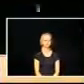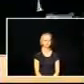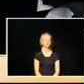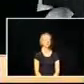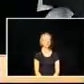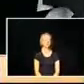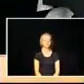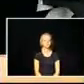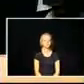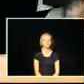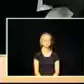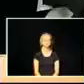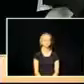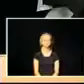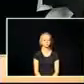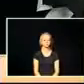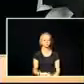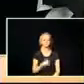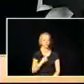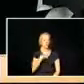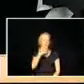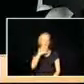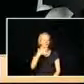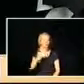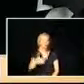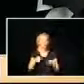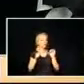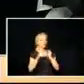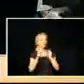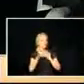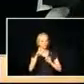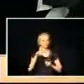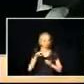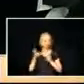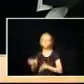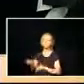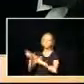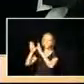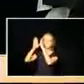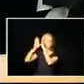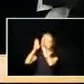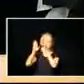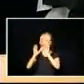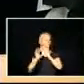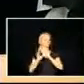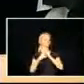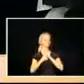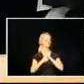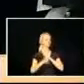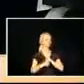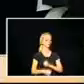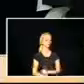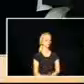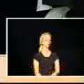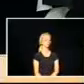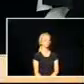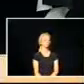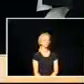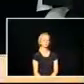solicitar que esse investimento seja feito no prédio de arquitetura. Porque é incabível o aluno ter problemas no